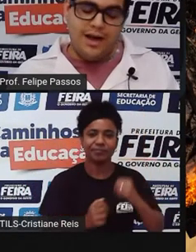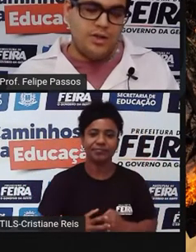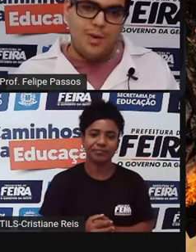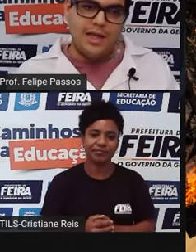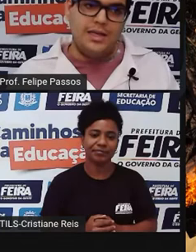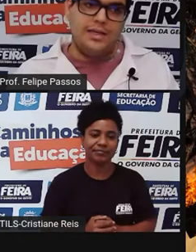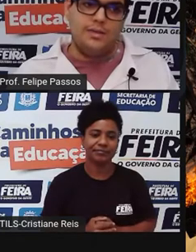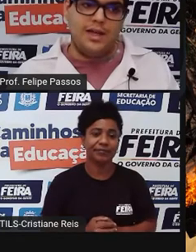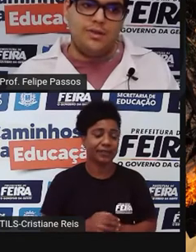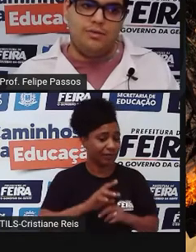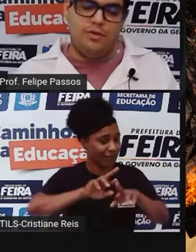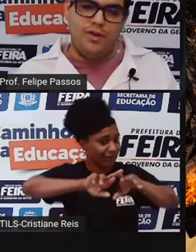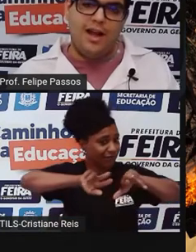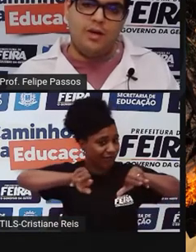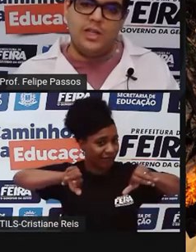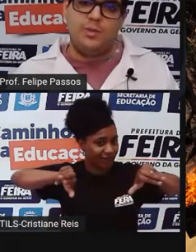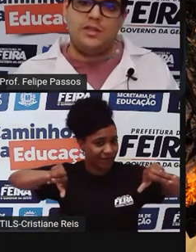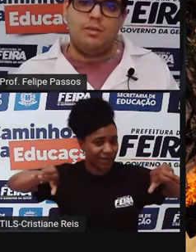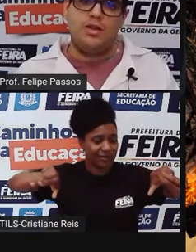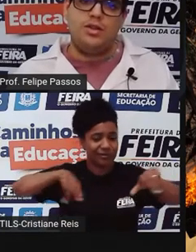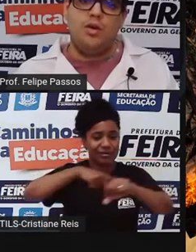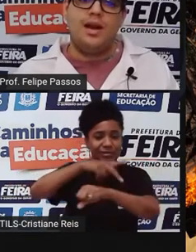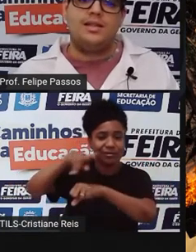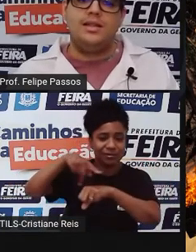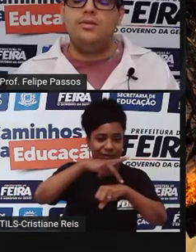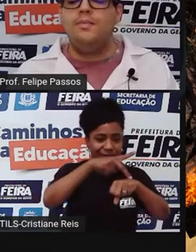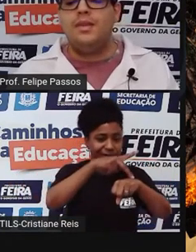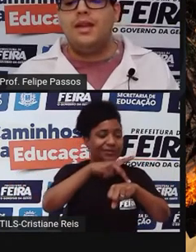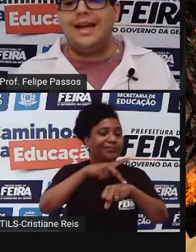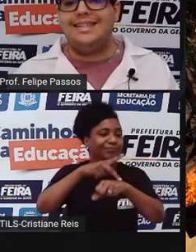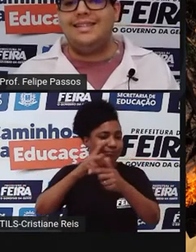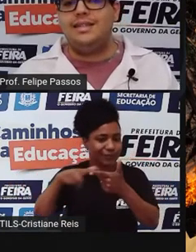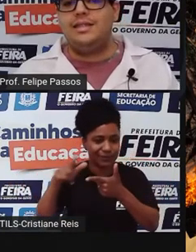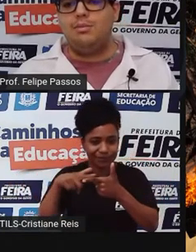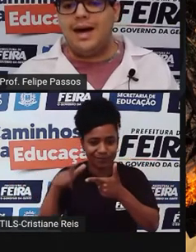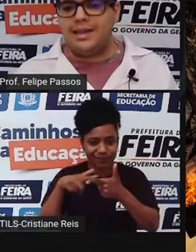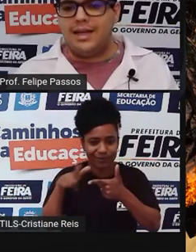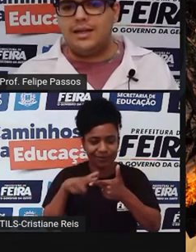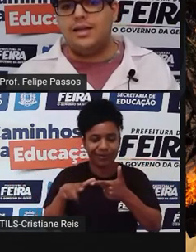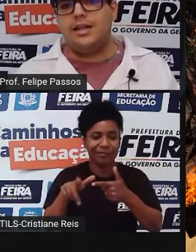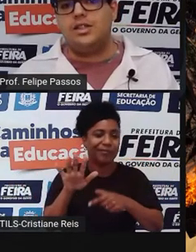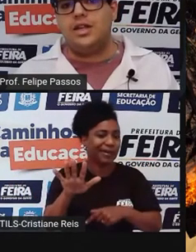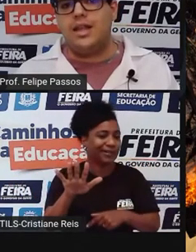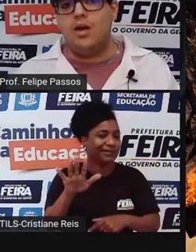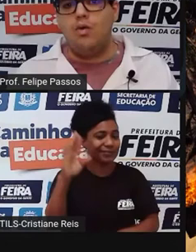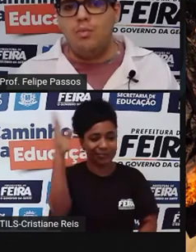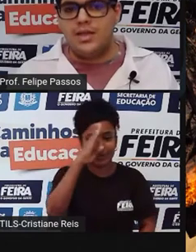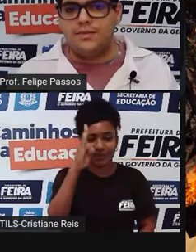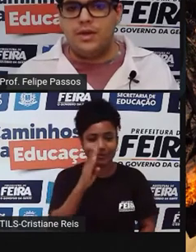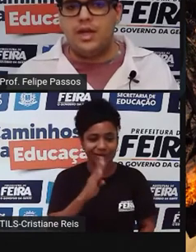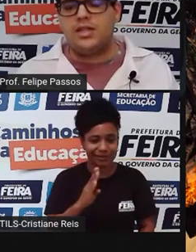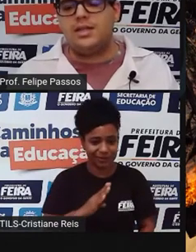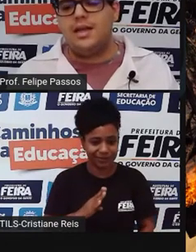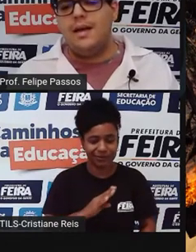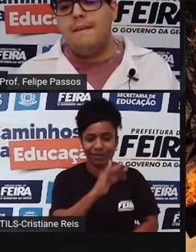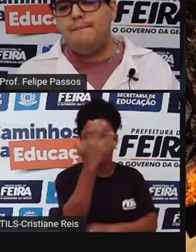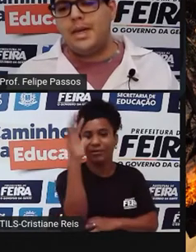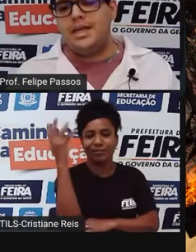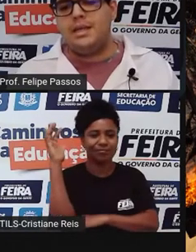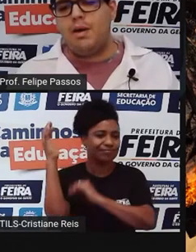em vários países, mas eu vou falar agora especificamente do Brasil, a gente desmata, a gente derruba as